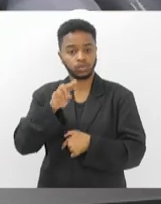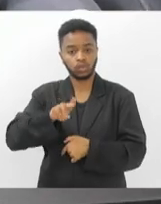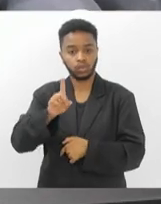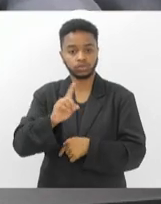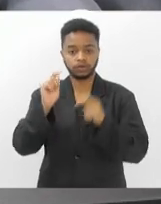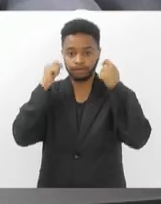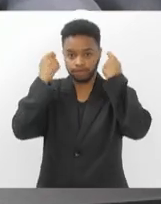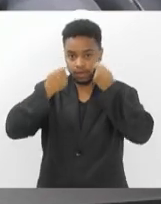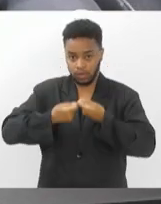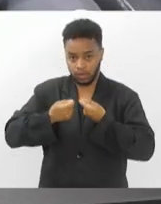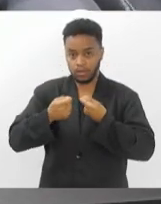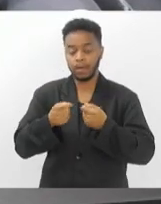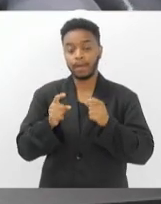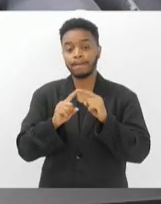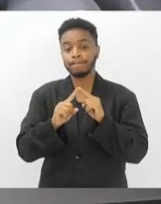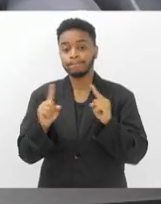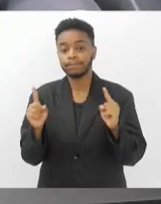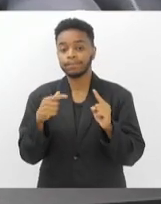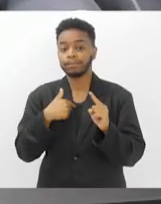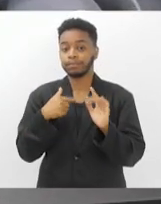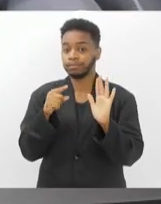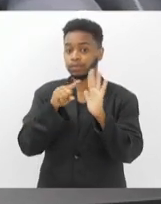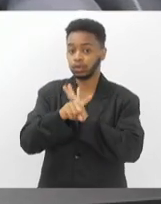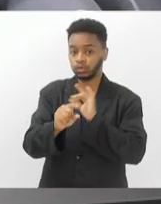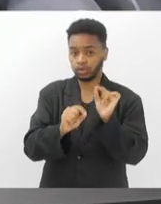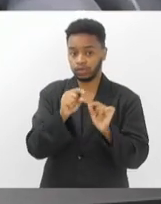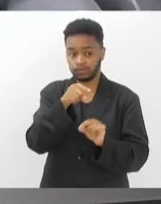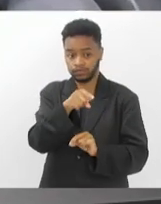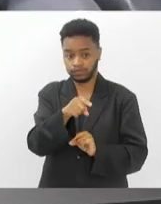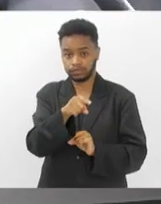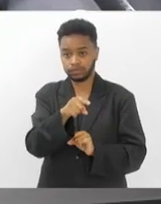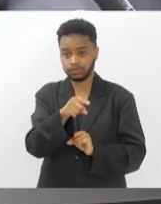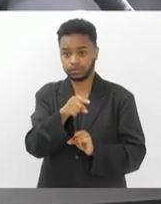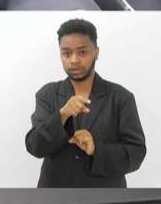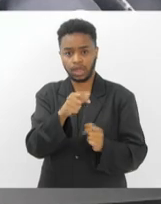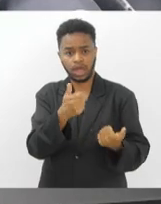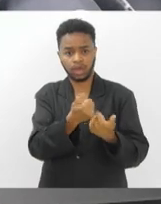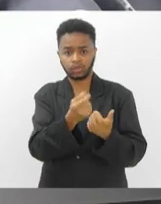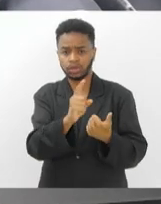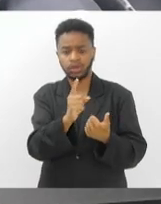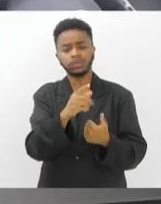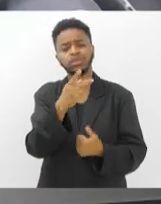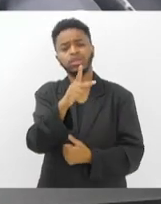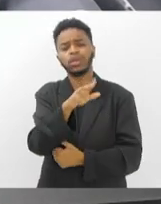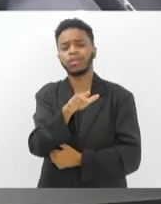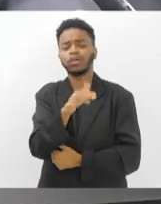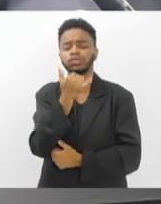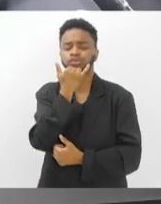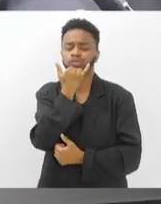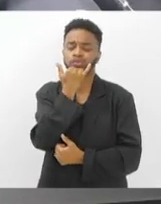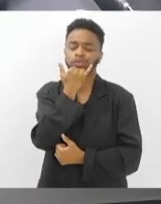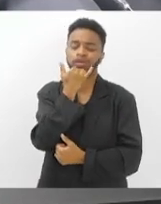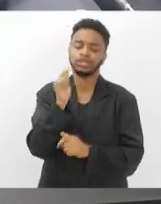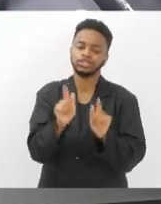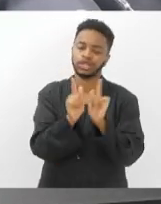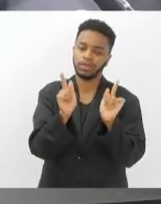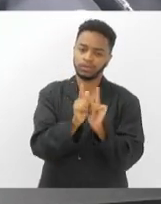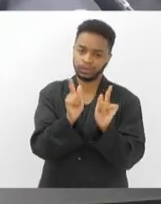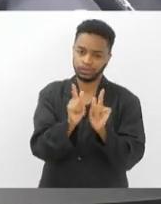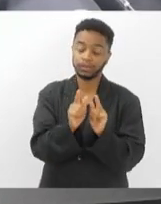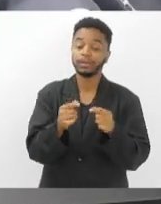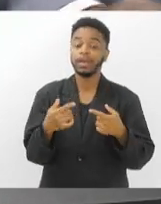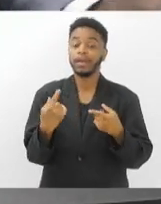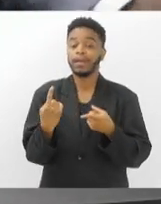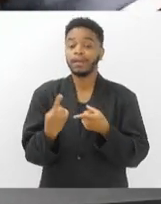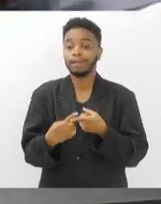exemplo, a minha pergunta, já que Vossa Excelência é coautor... Não é Vossa Excelência. Não, é o Márcio. É o seu irmão gêmeo, é verdade. Vossa